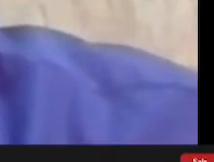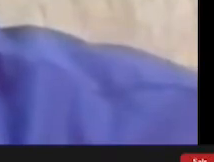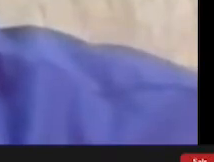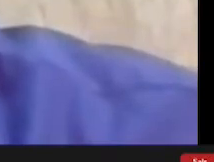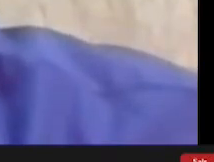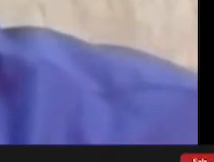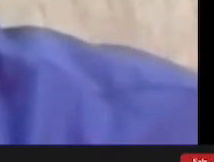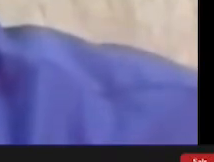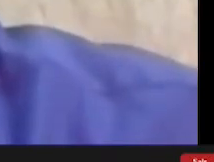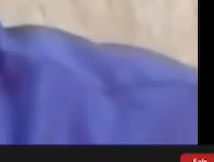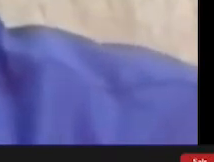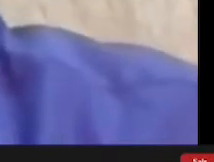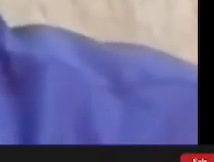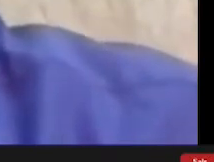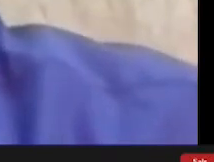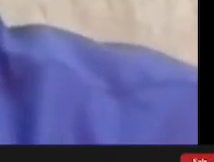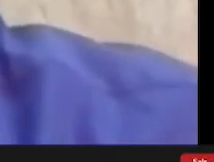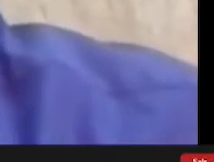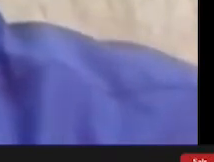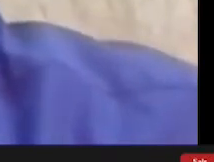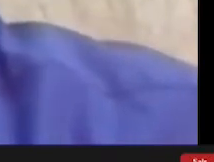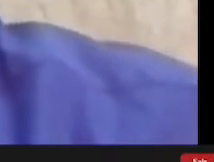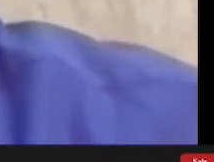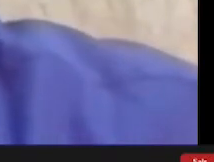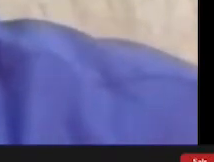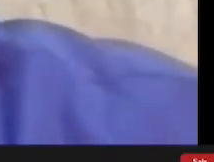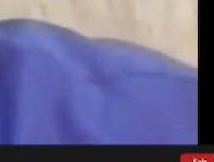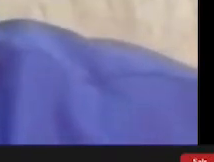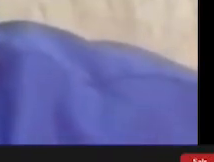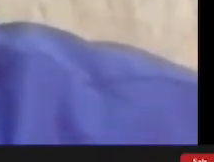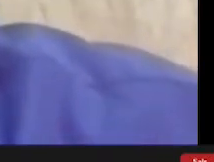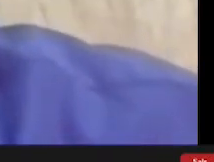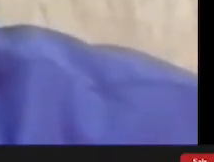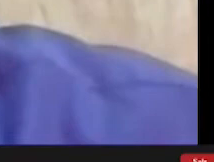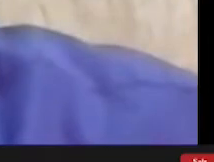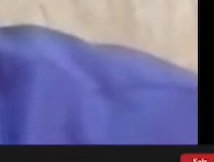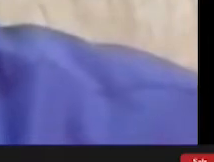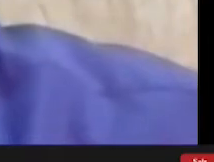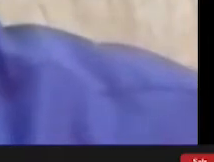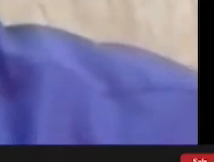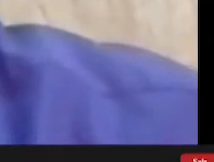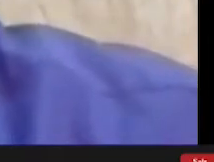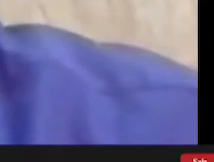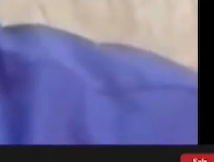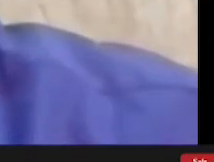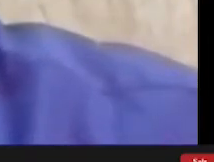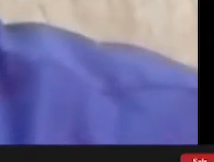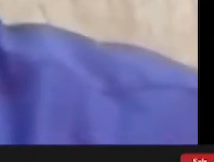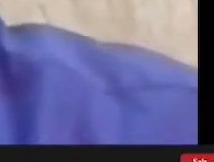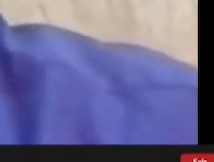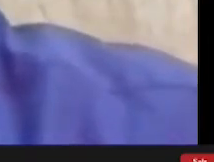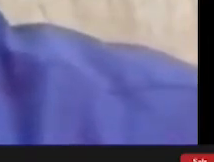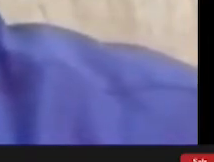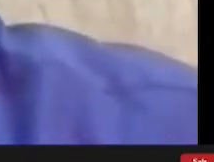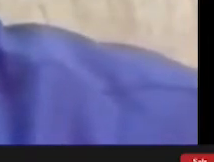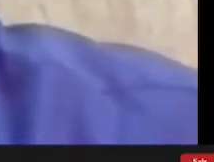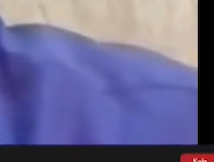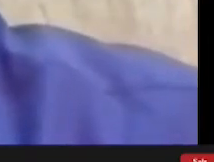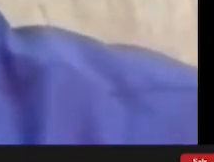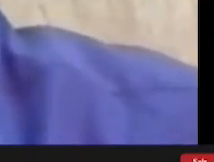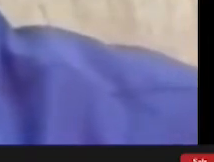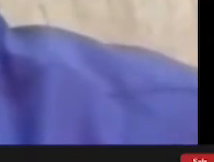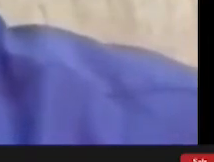trouxeram relacionamentos muito importantes com o Ministério Público, com o Tribunal Regional do Trabalho. Destaco aqui a figura do